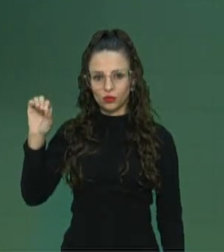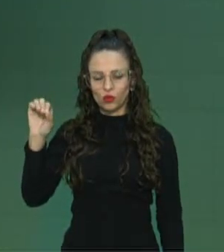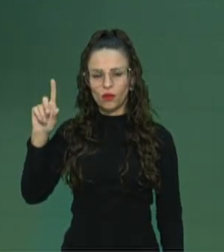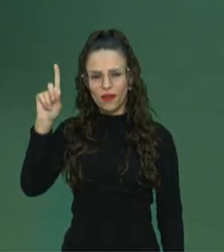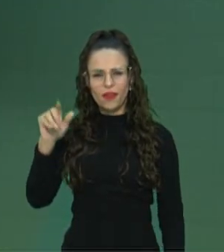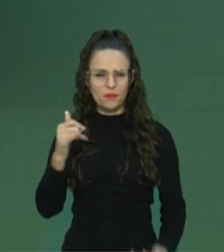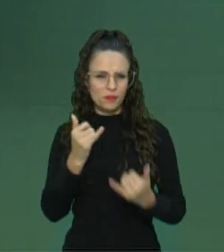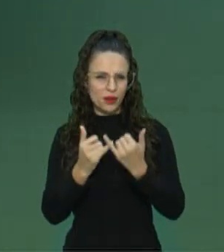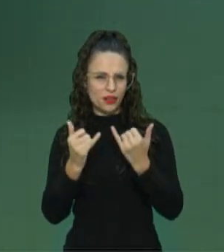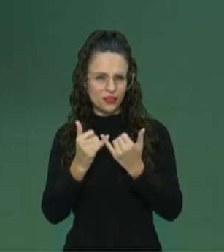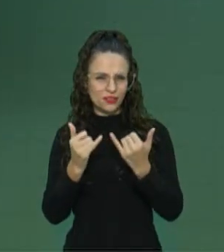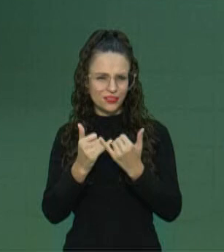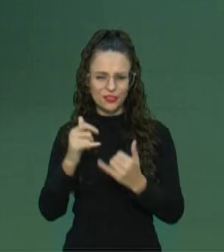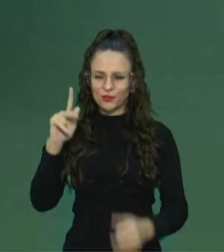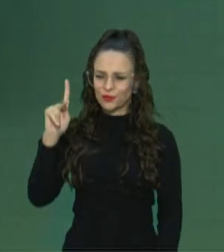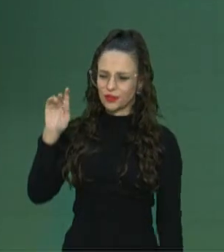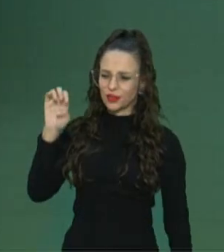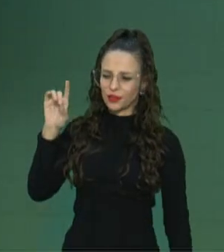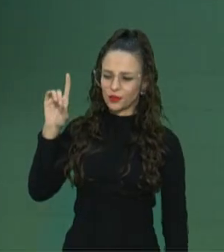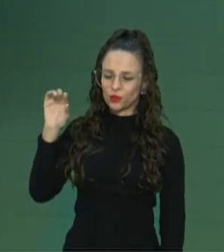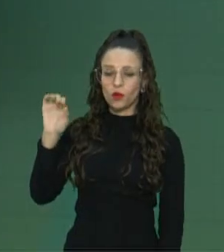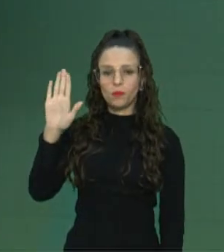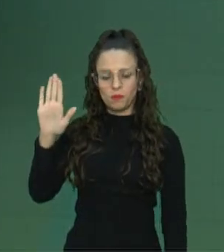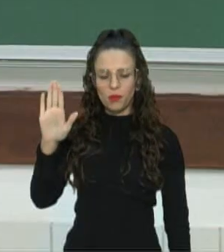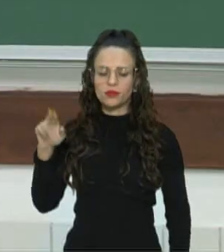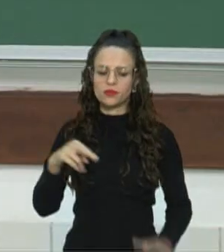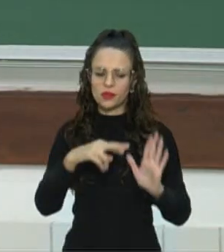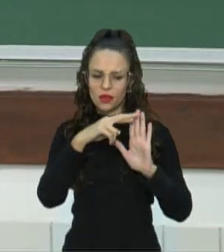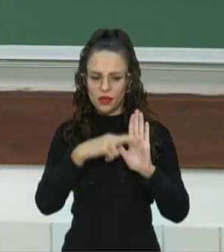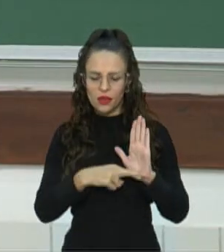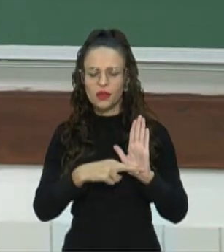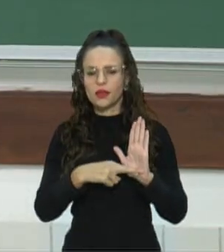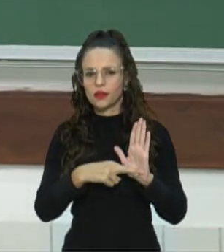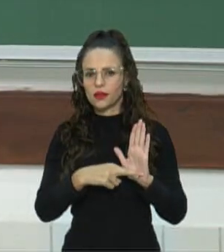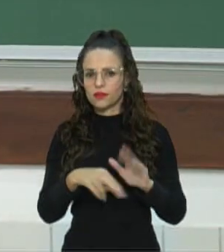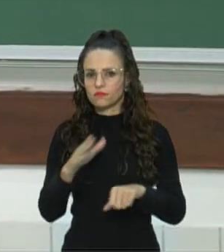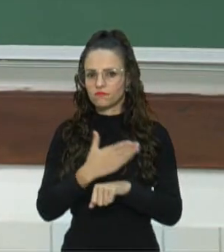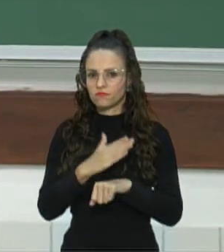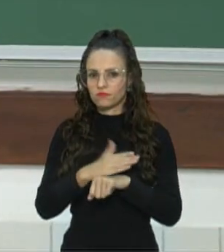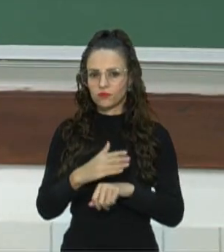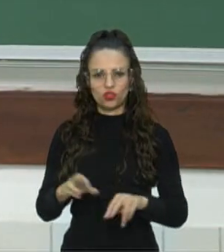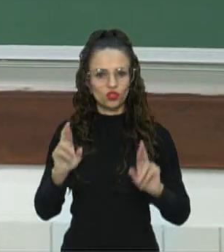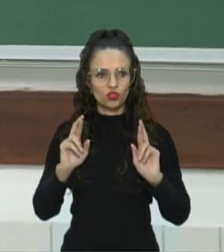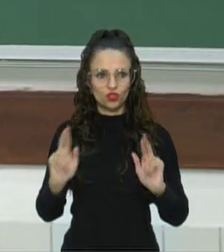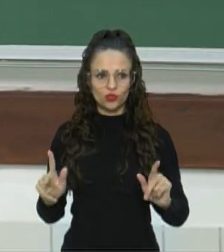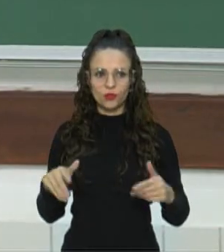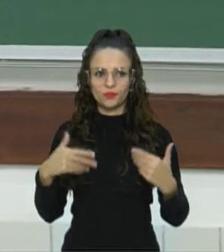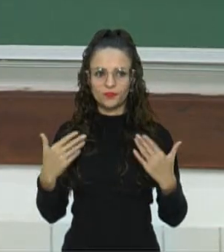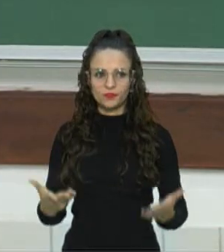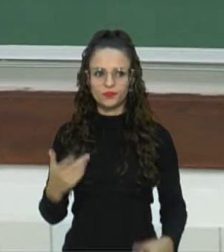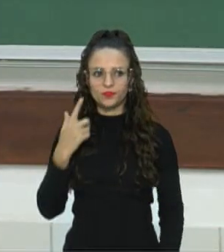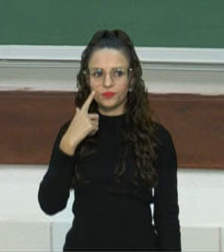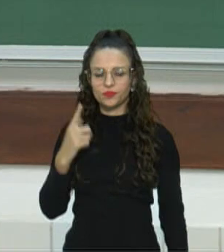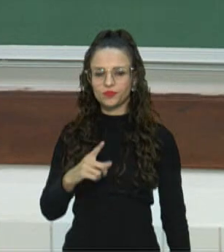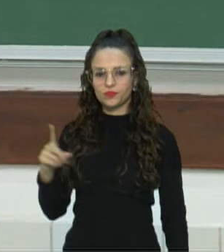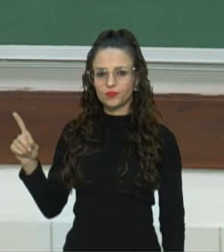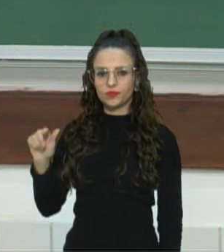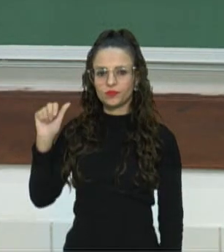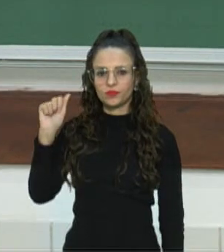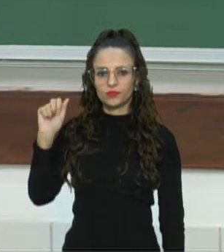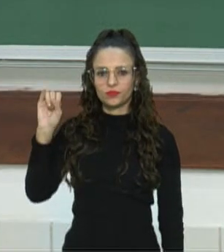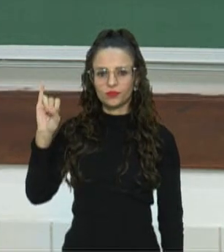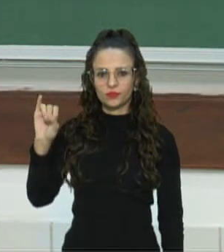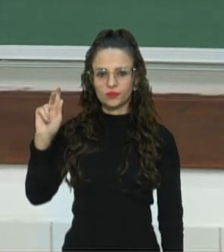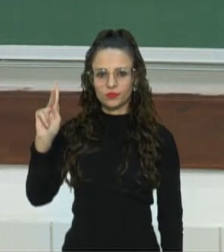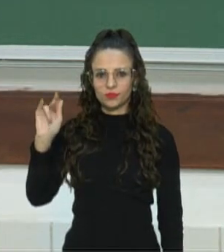pronúncia é meio parecida, né? O final ali, né? Mas os princípios, as técnicas utilizadas são diferentes, né? Então temos a outra modalidade aqui hoje que é